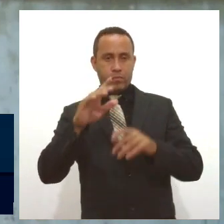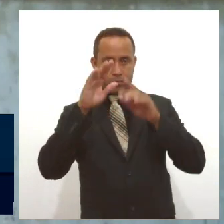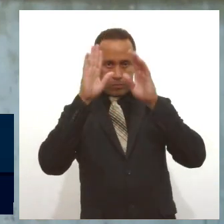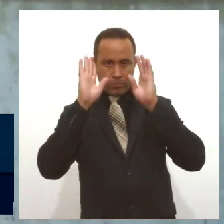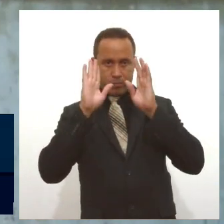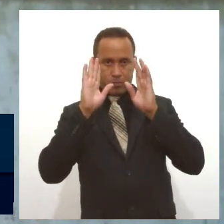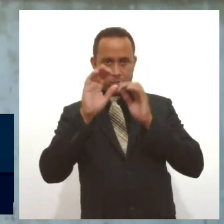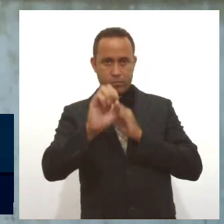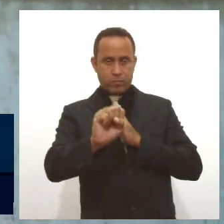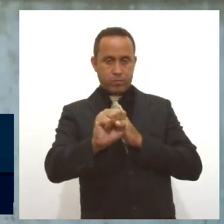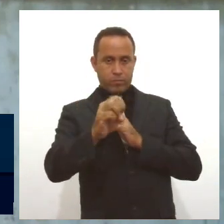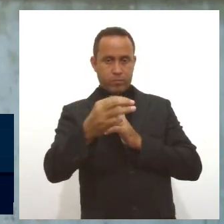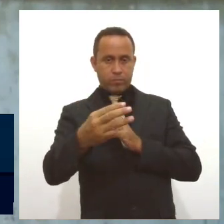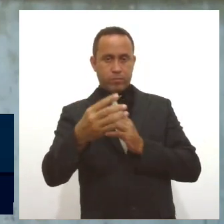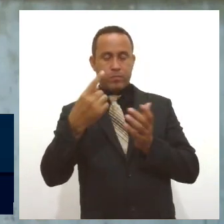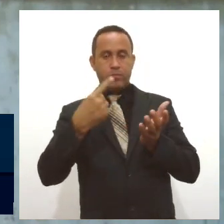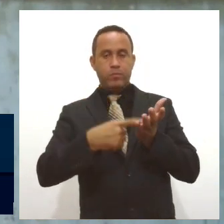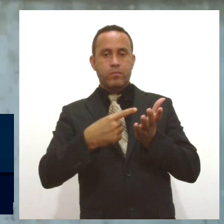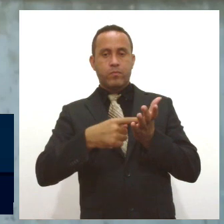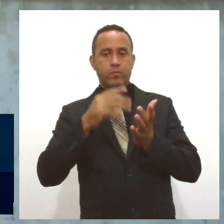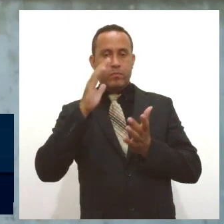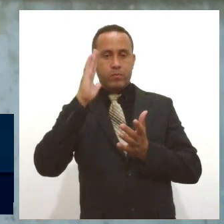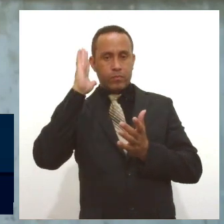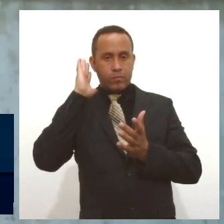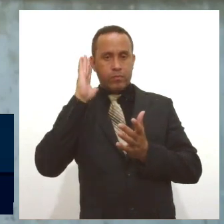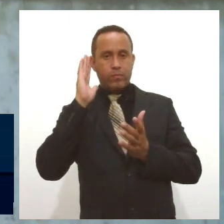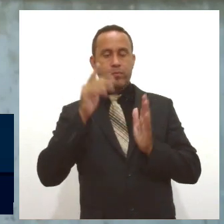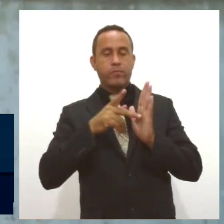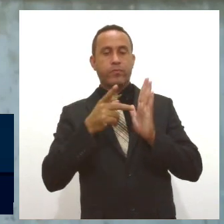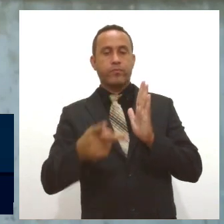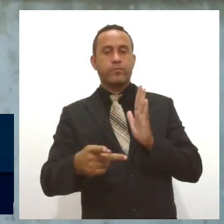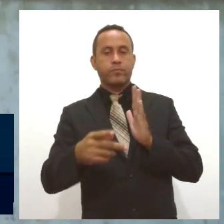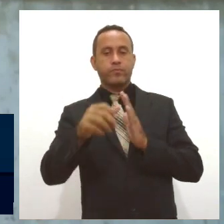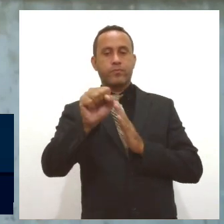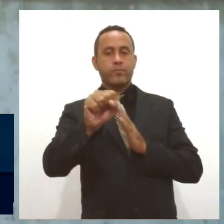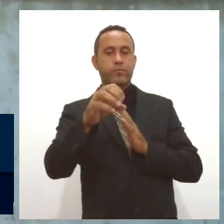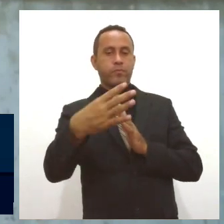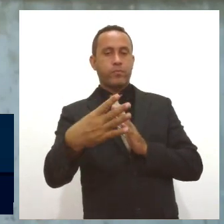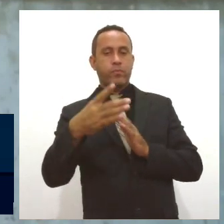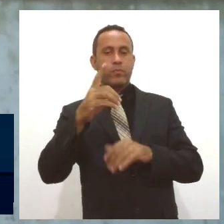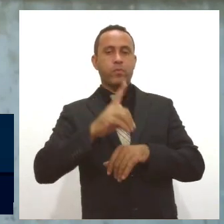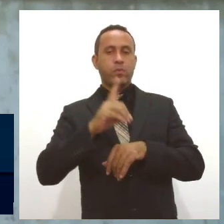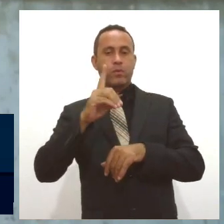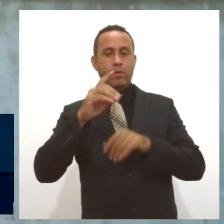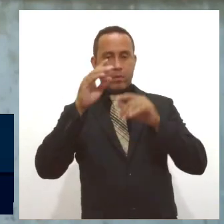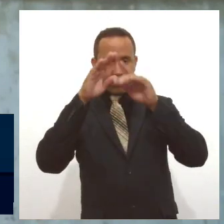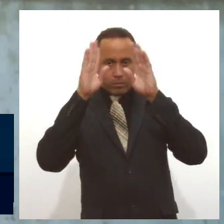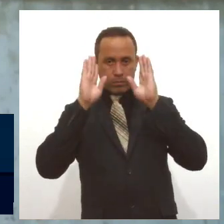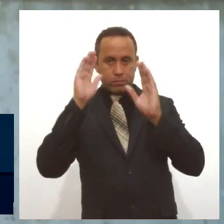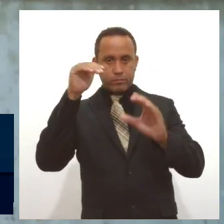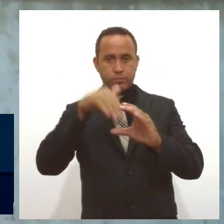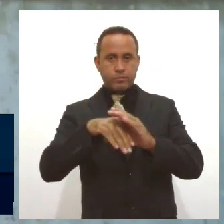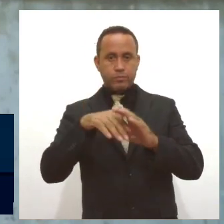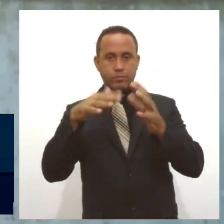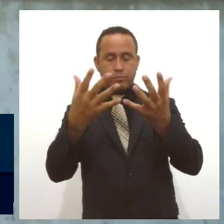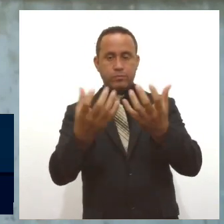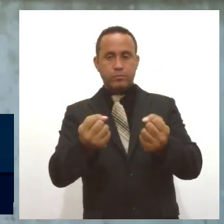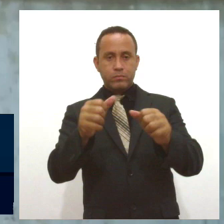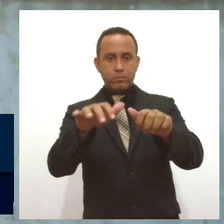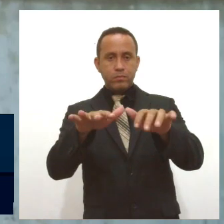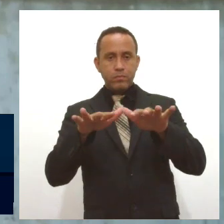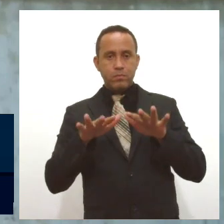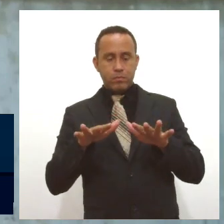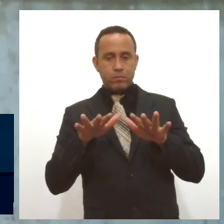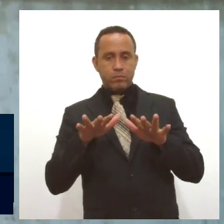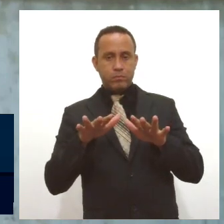Moção número 83, deputada, autoria, deputada Irã Barbosa. Moção 84, deputado Dr. Samuel. Em discussão, em votação, os deputados que aprovam